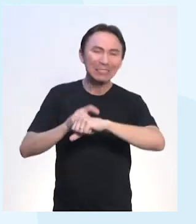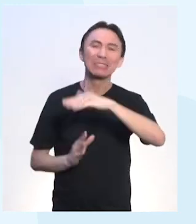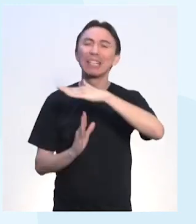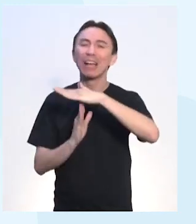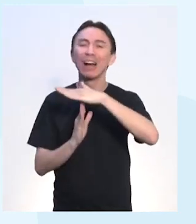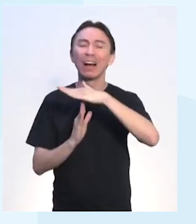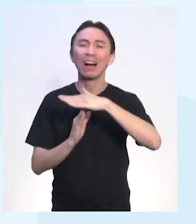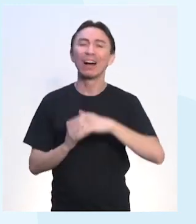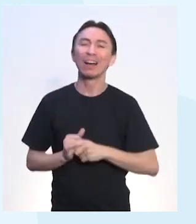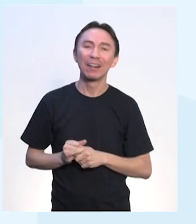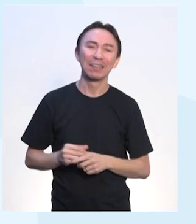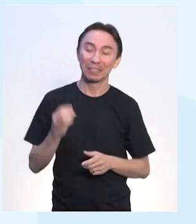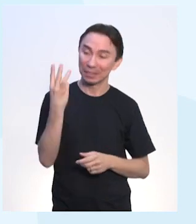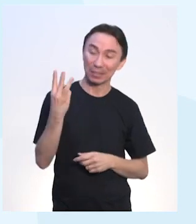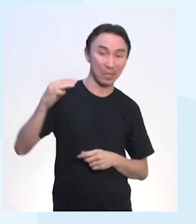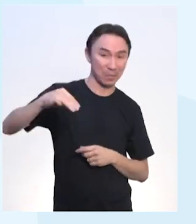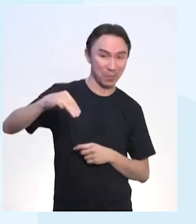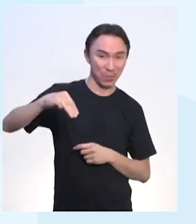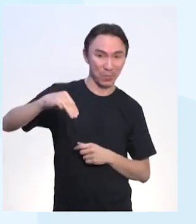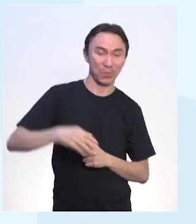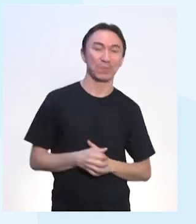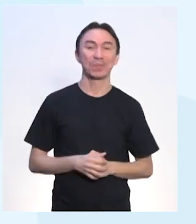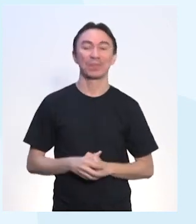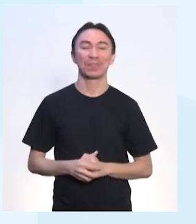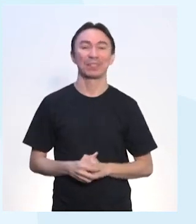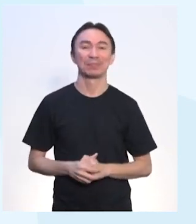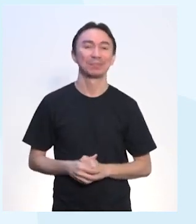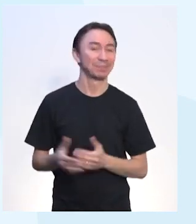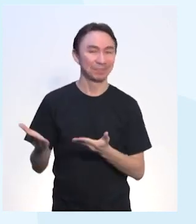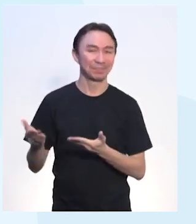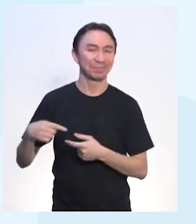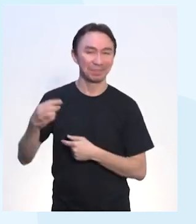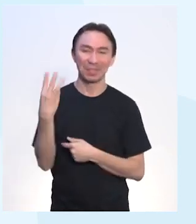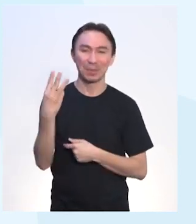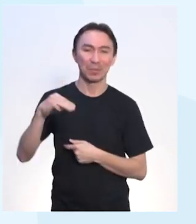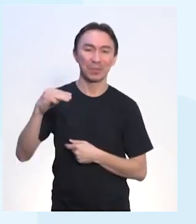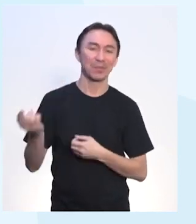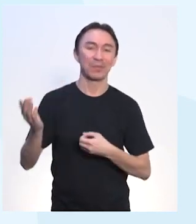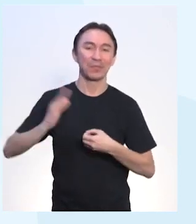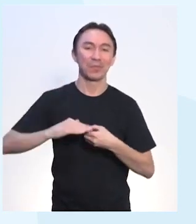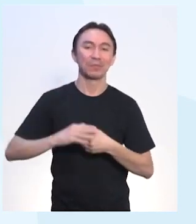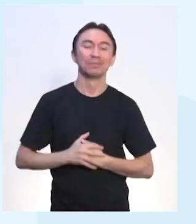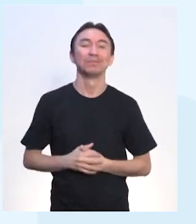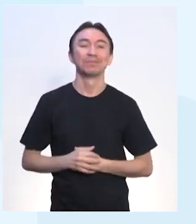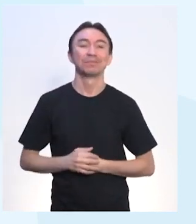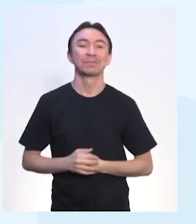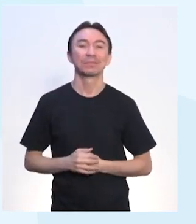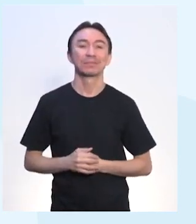fazer isso? 3 minutos. Ok, voltamos em 3 minutos.